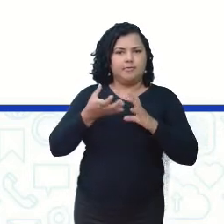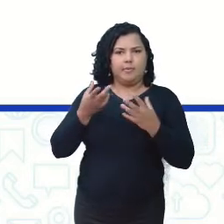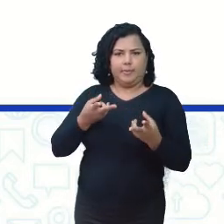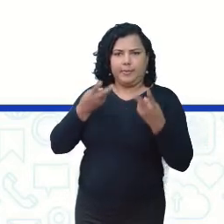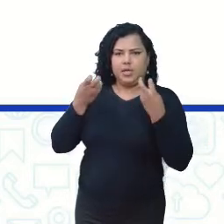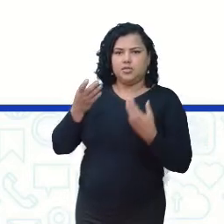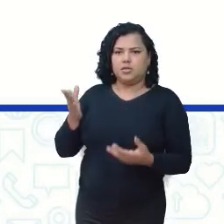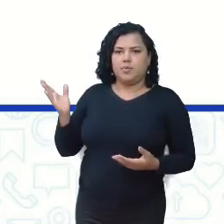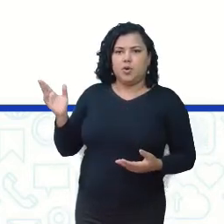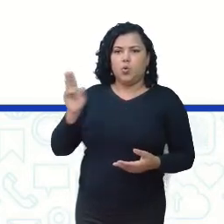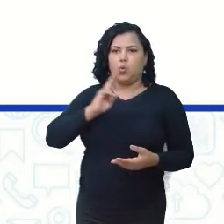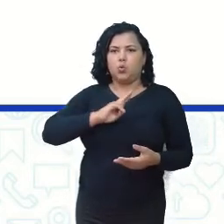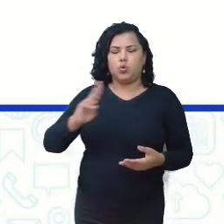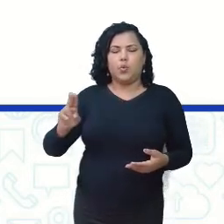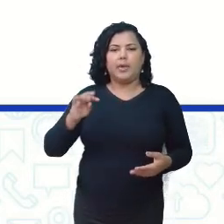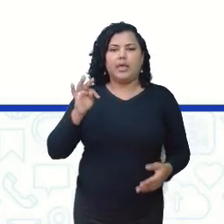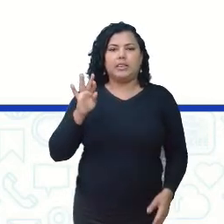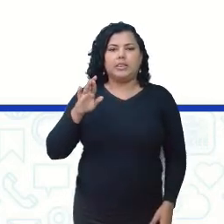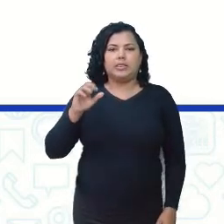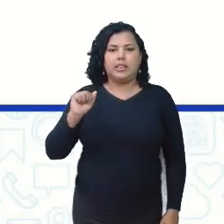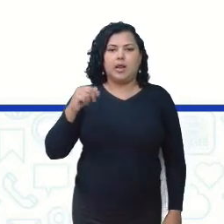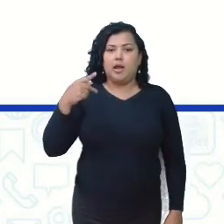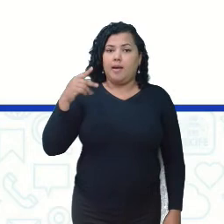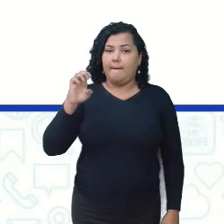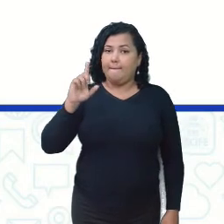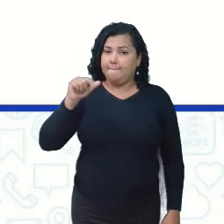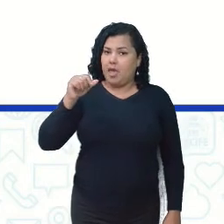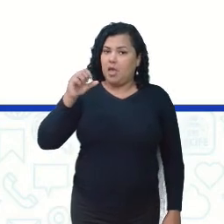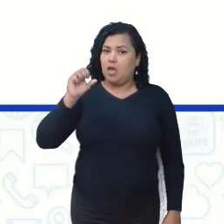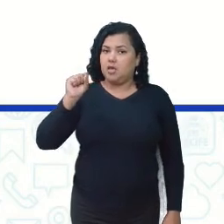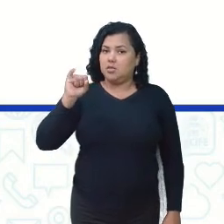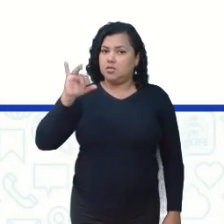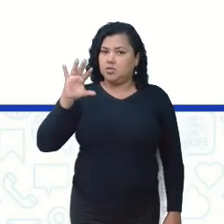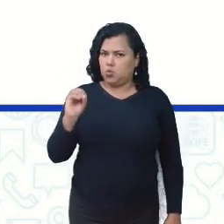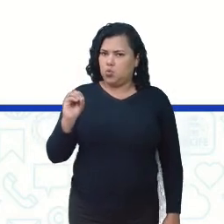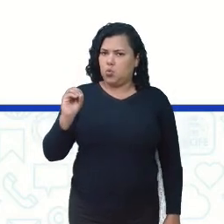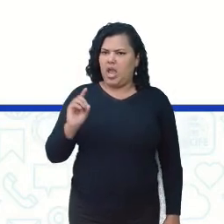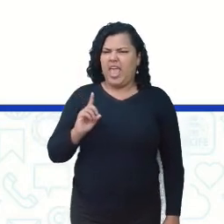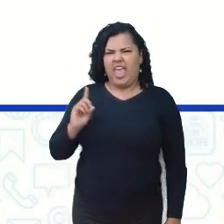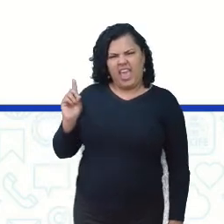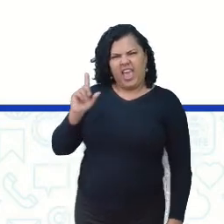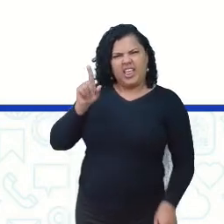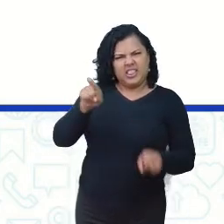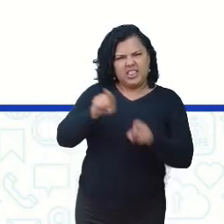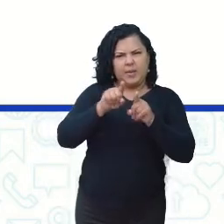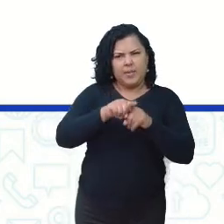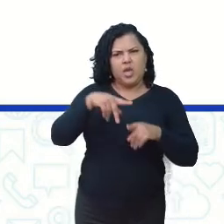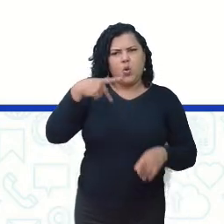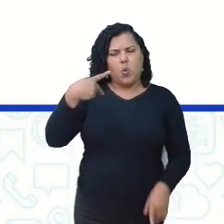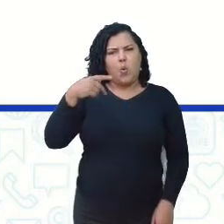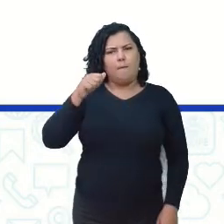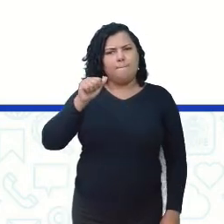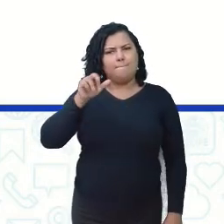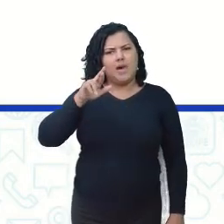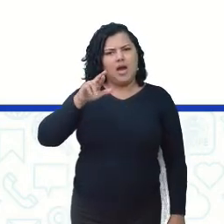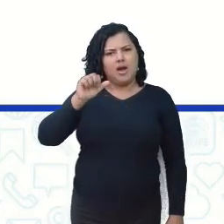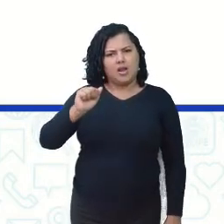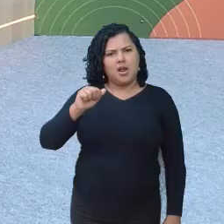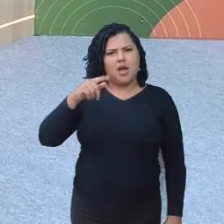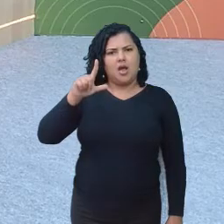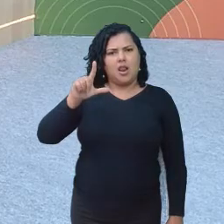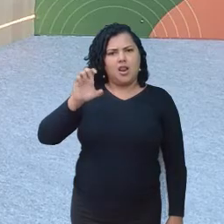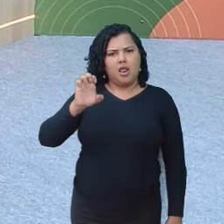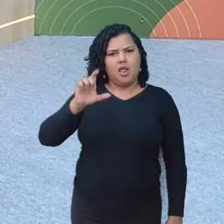que a gente dá o nome de trapézio, eu posso dizer que um trapézio é um paralelogramo? Obviamente que não,